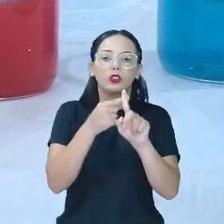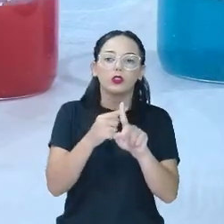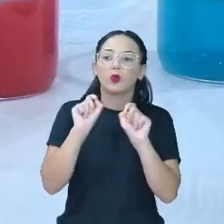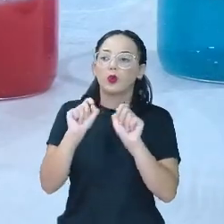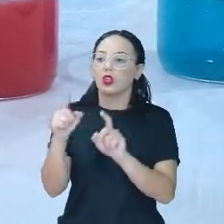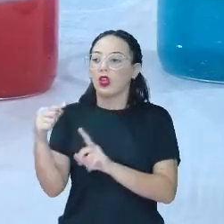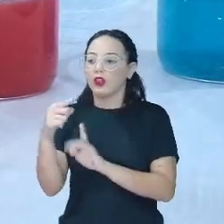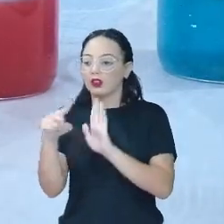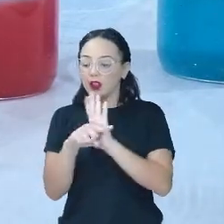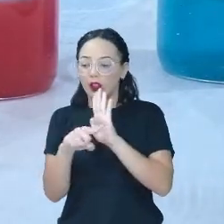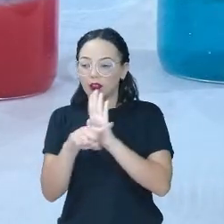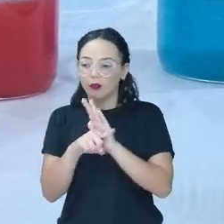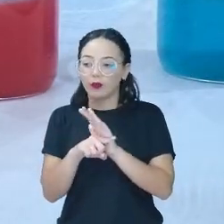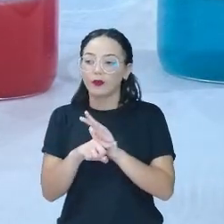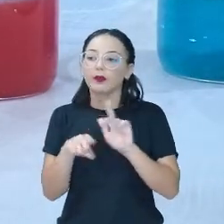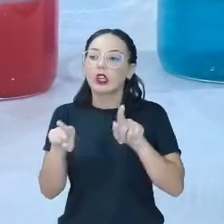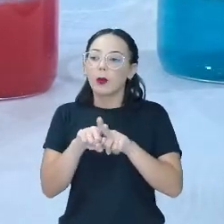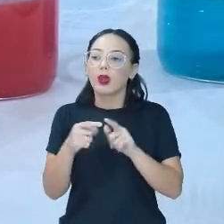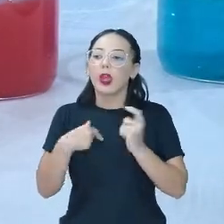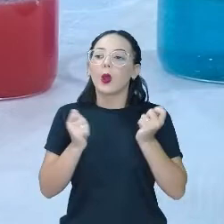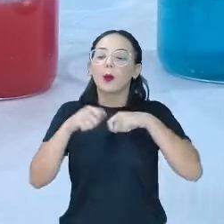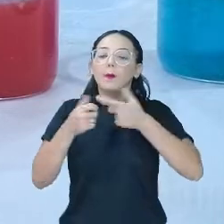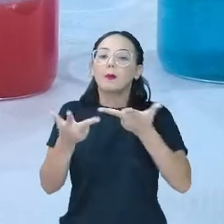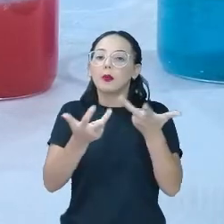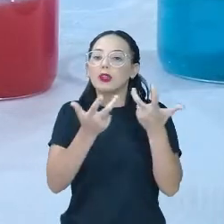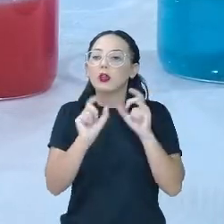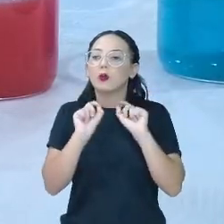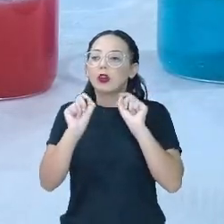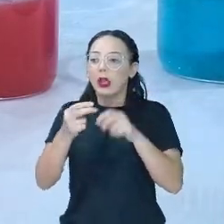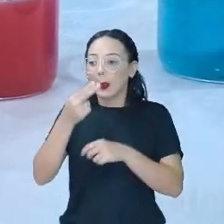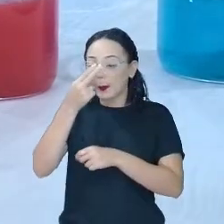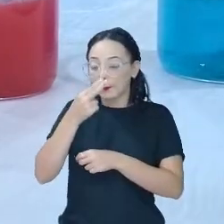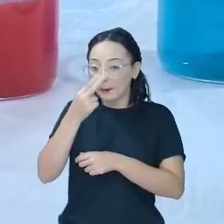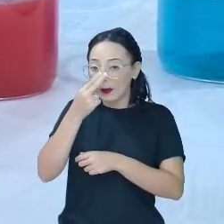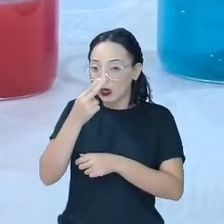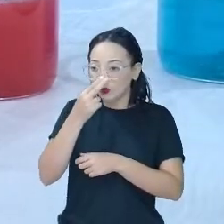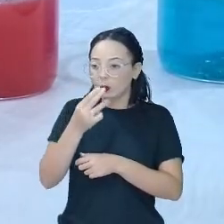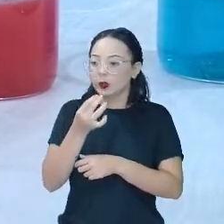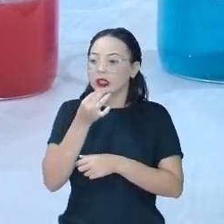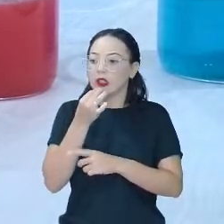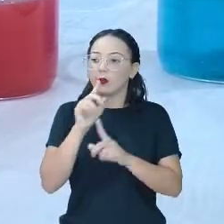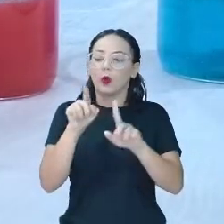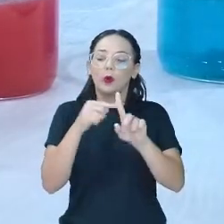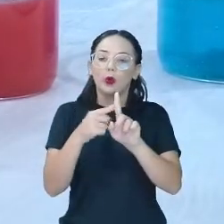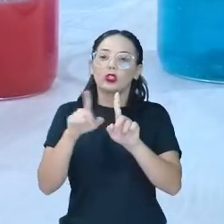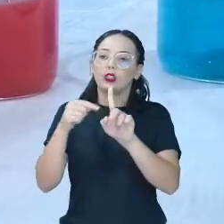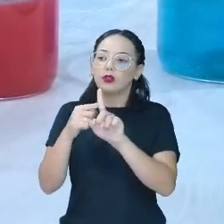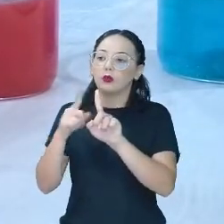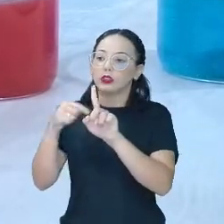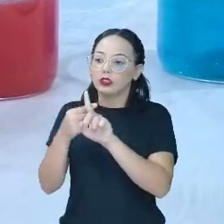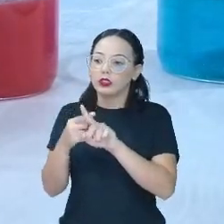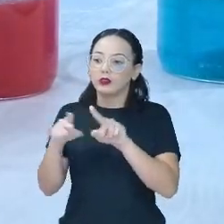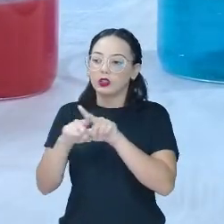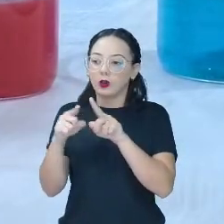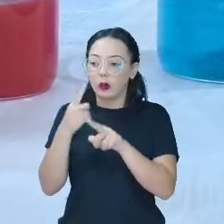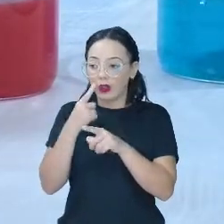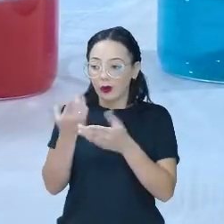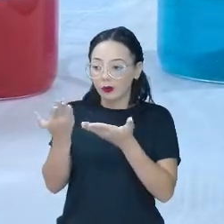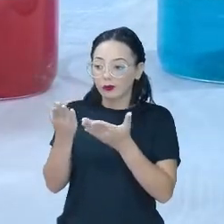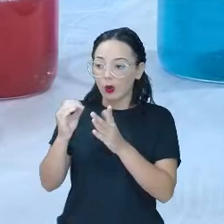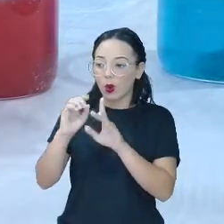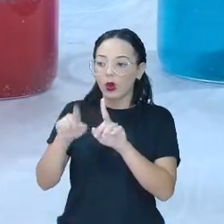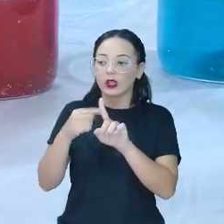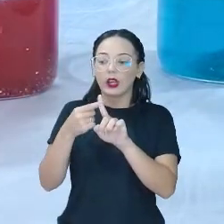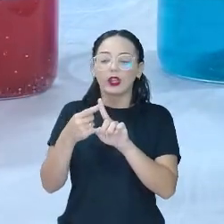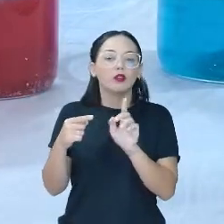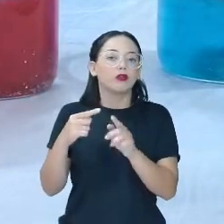e o que é negativo. E aqui eu percebo que, mesmo nos positivos, a chegada do O negativo